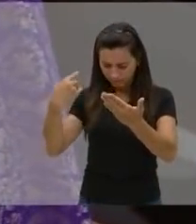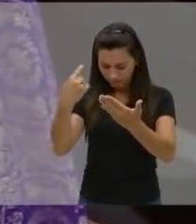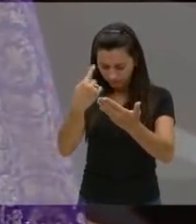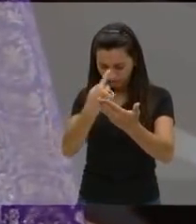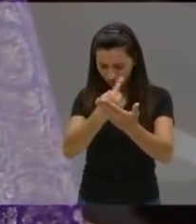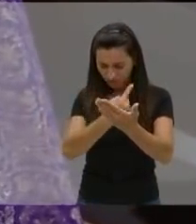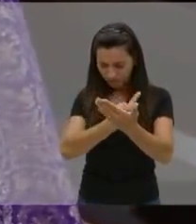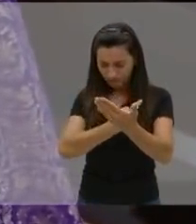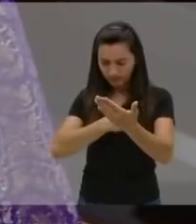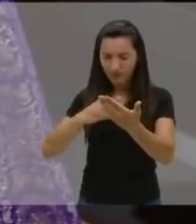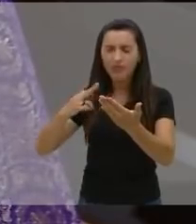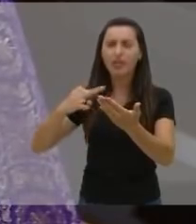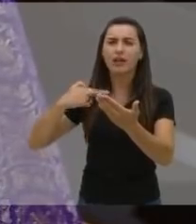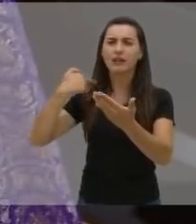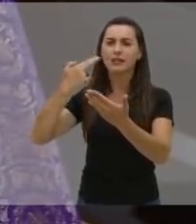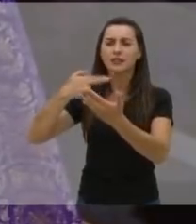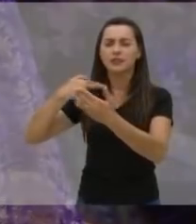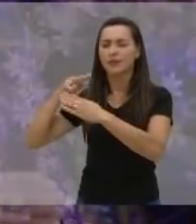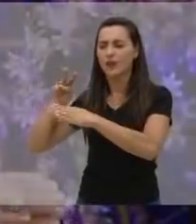advocata nostra